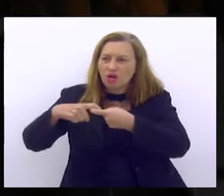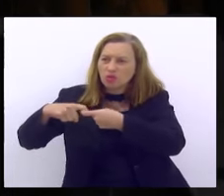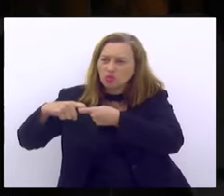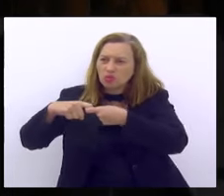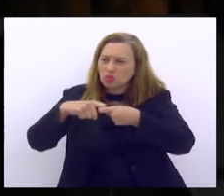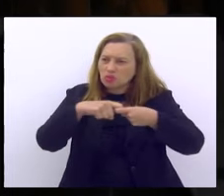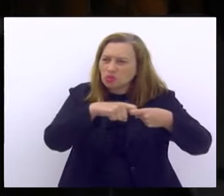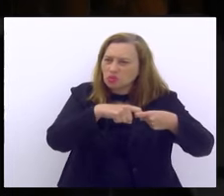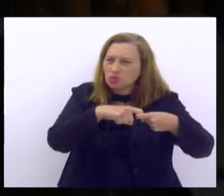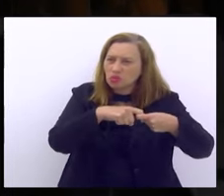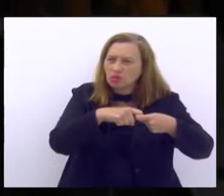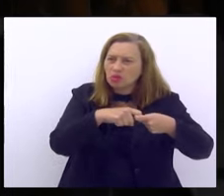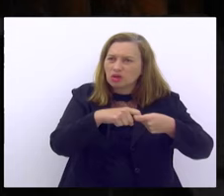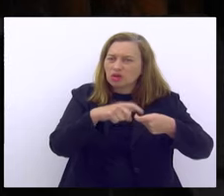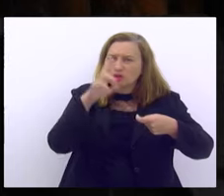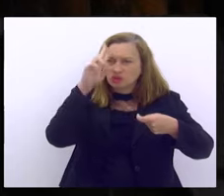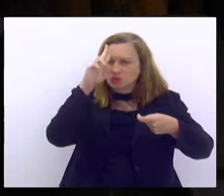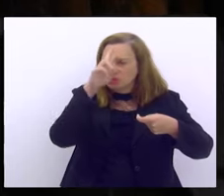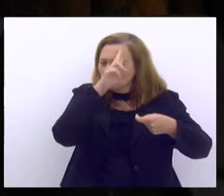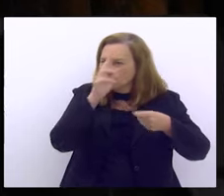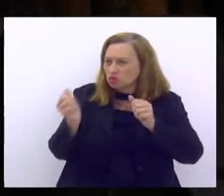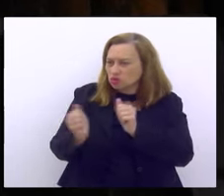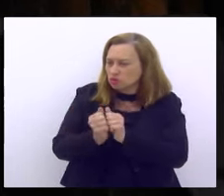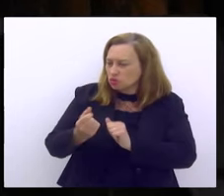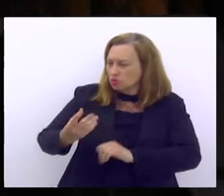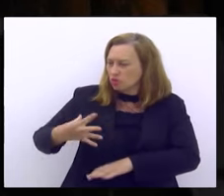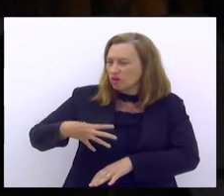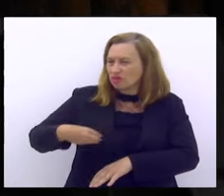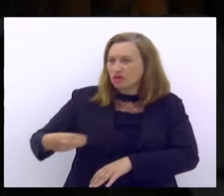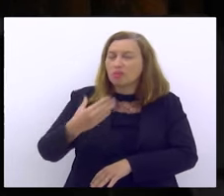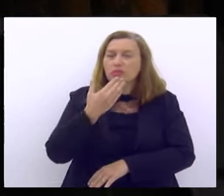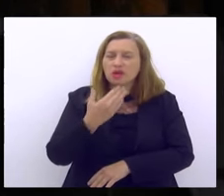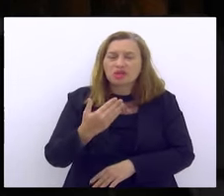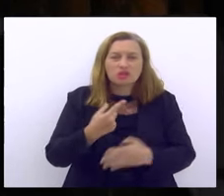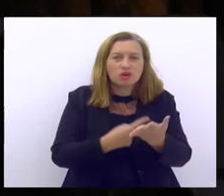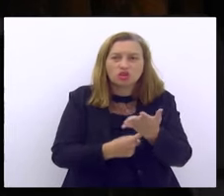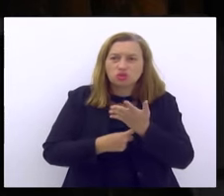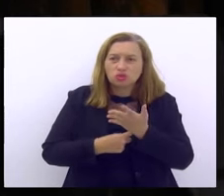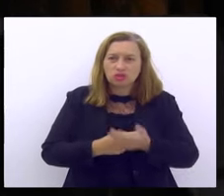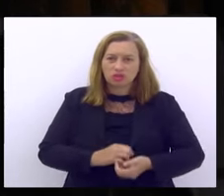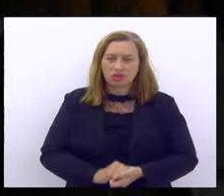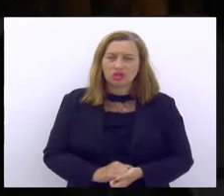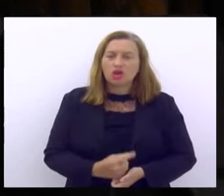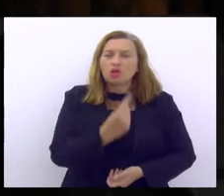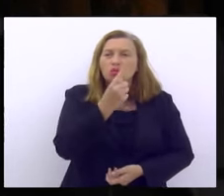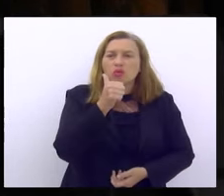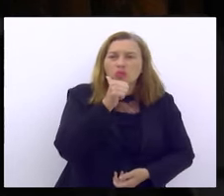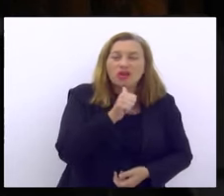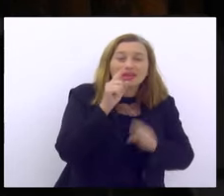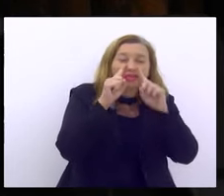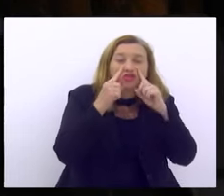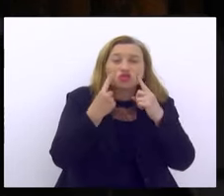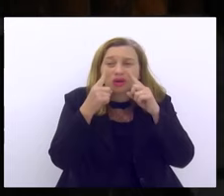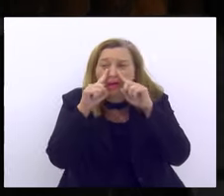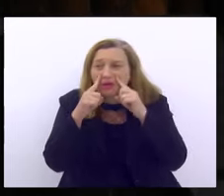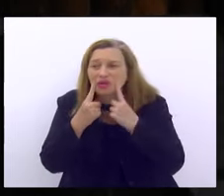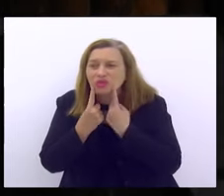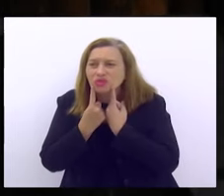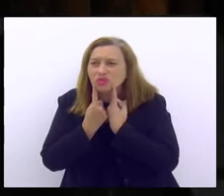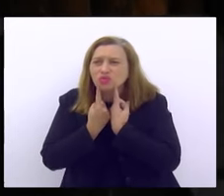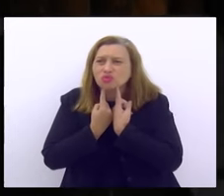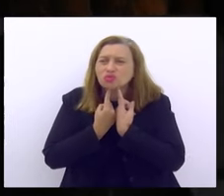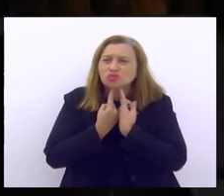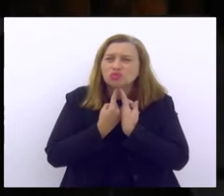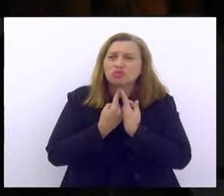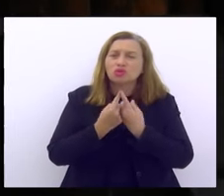de aplicativo com a sua filha buscando socorro. Uma mulher que estava chorando de posse dos